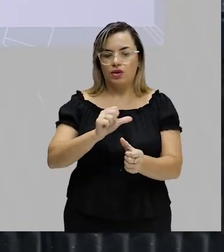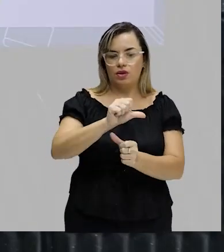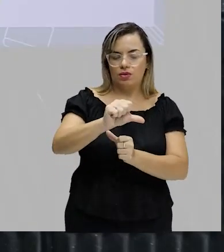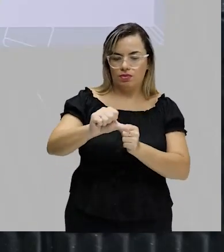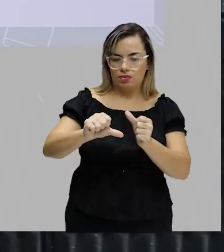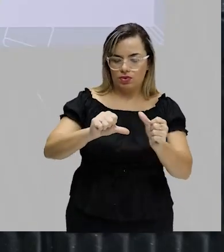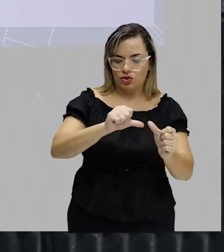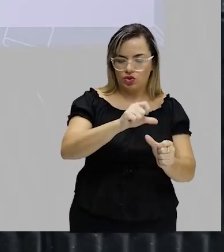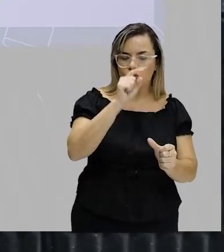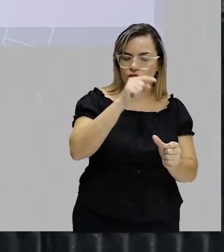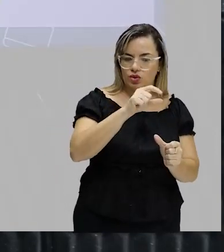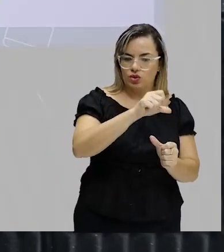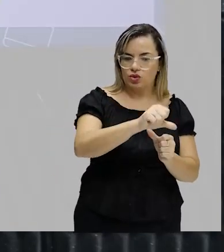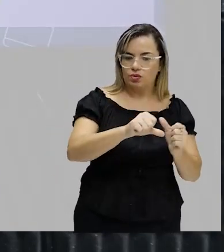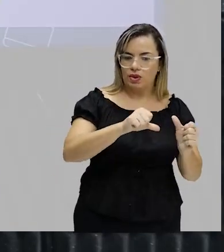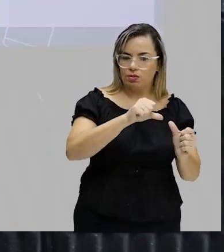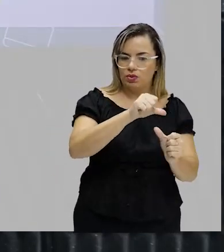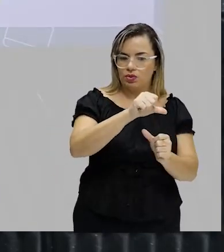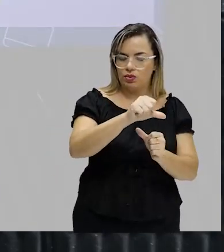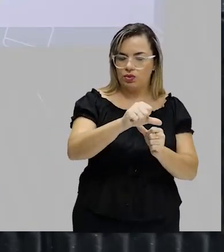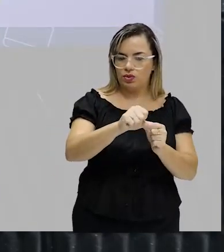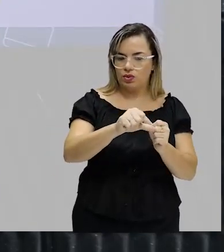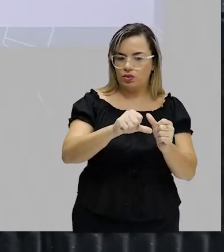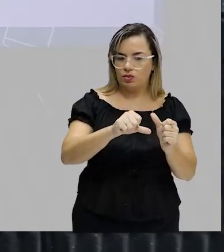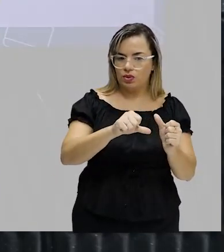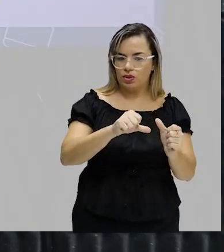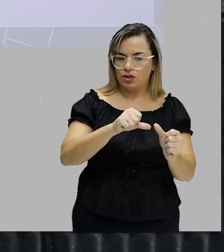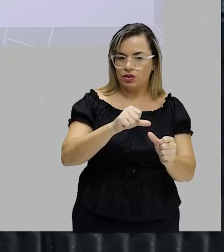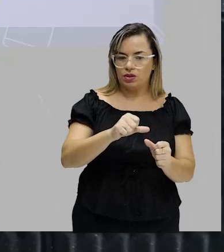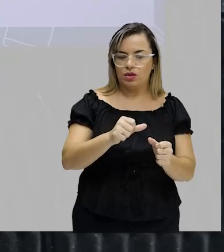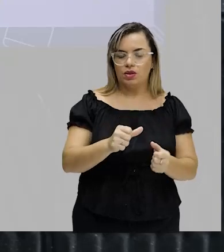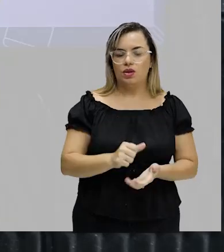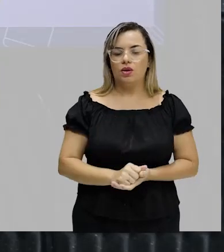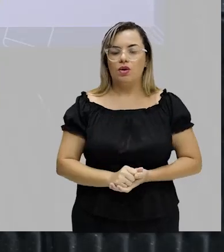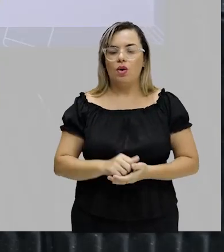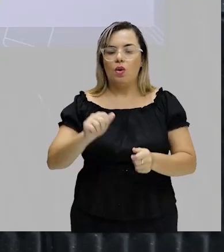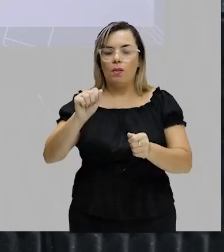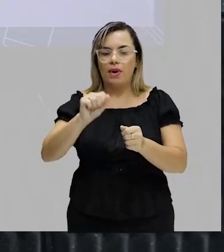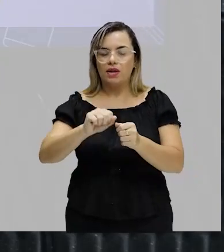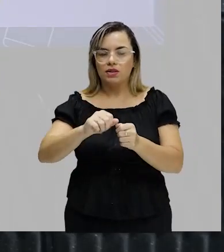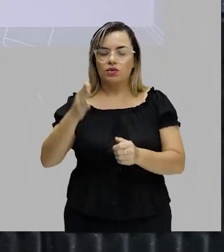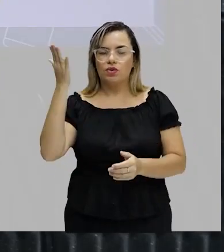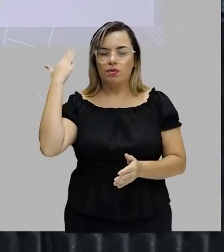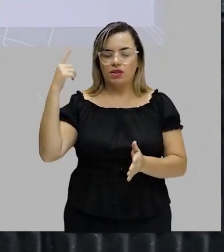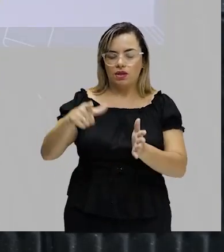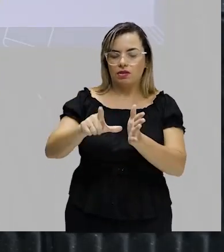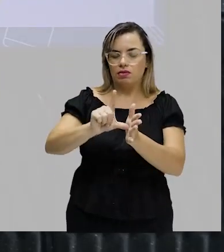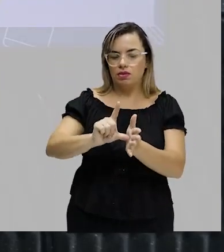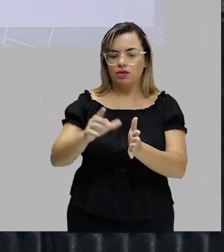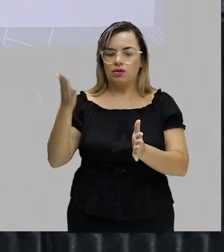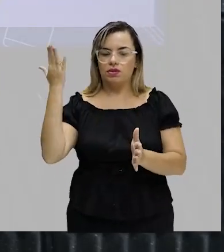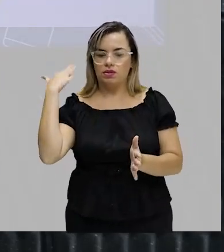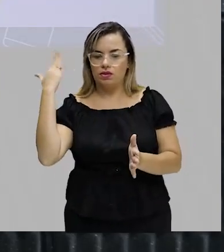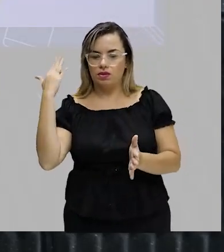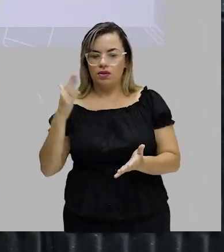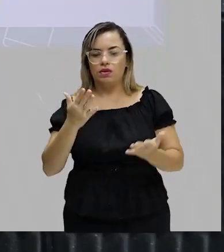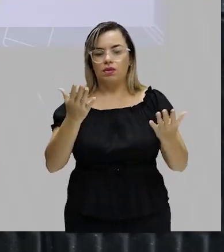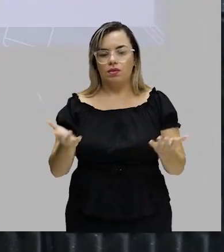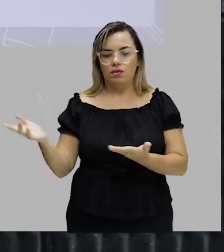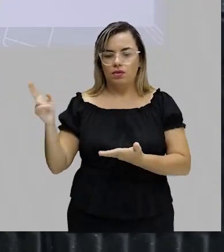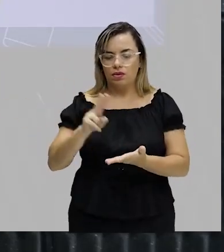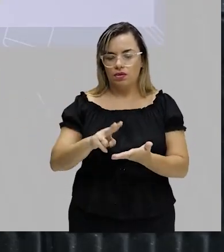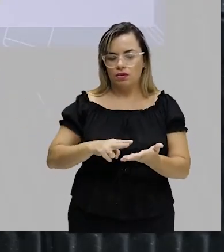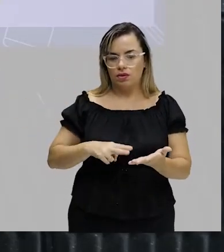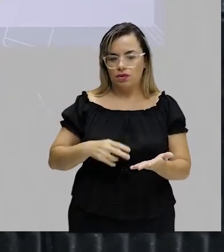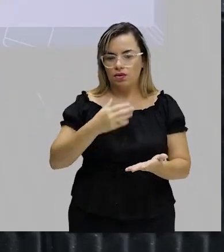certo? Então, por isso que nós nos referimos ao passado de uma ação no passado. In each sentence, there are two actions. Cada